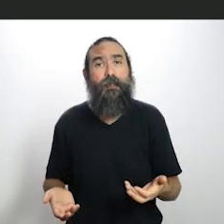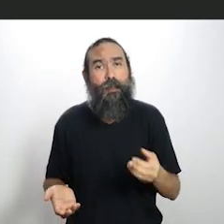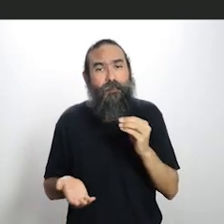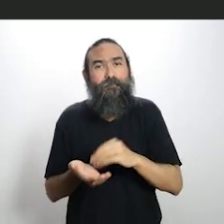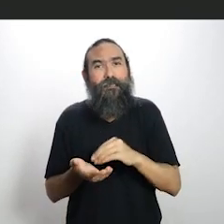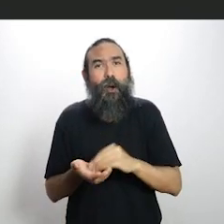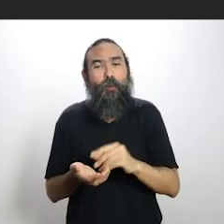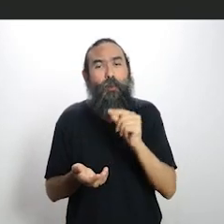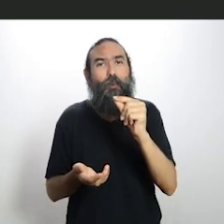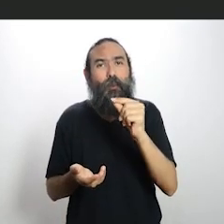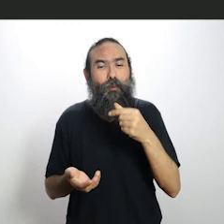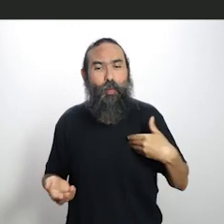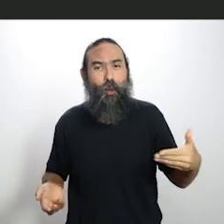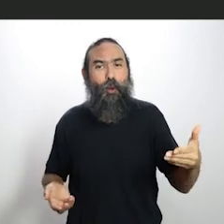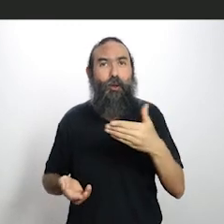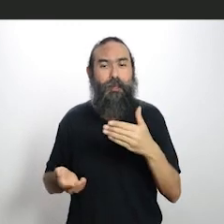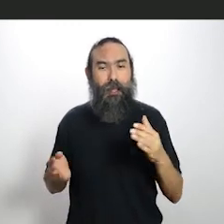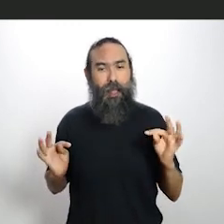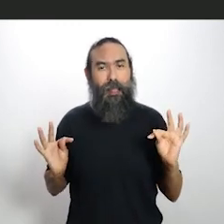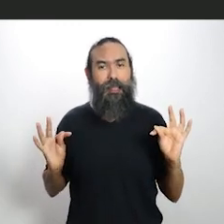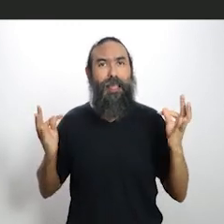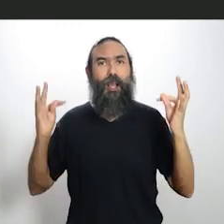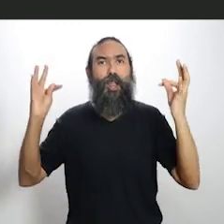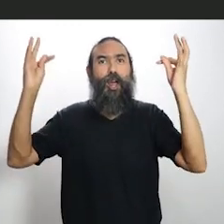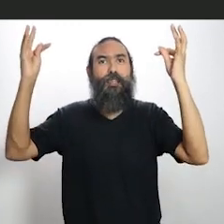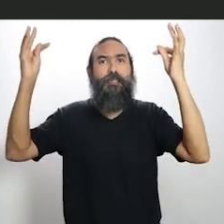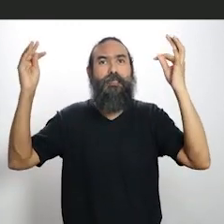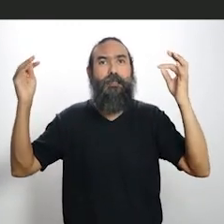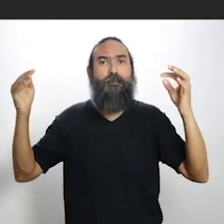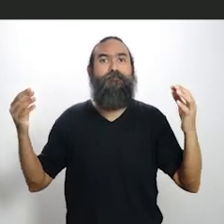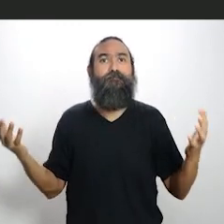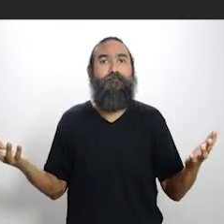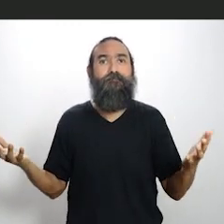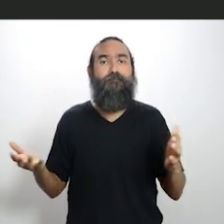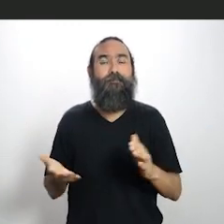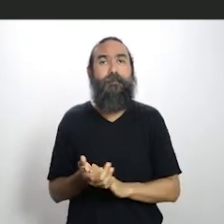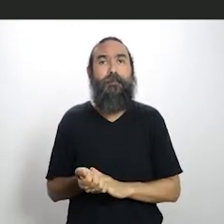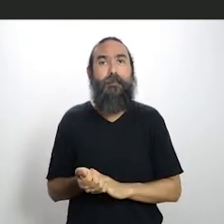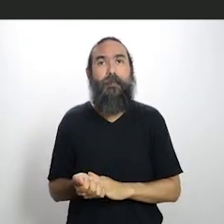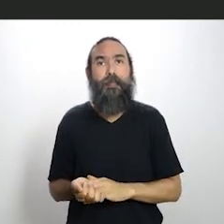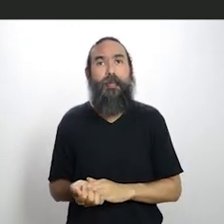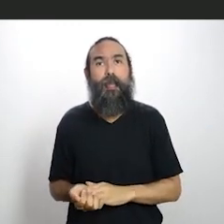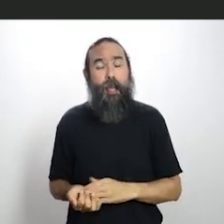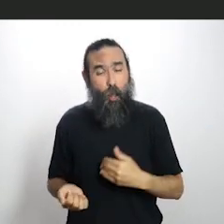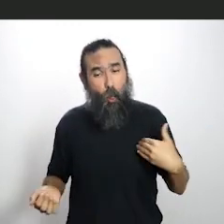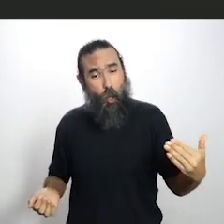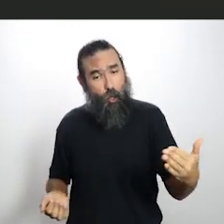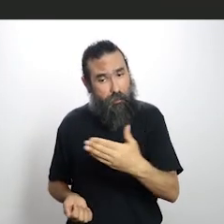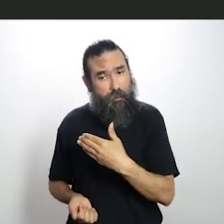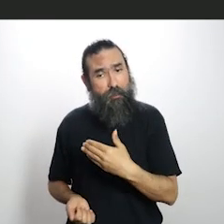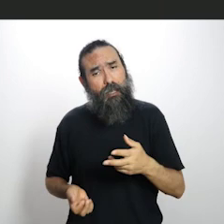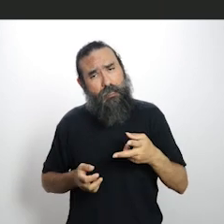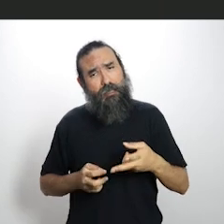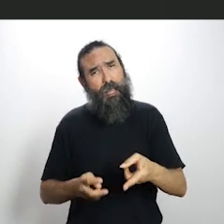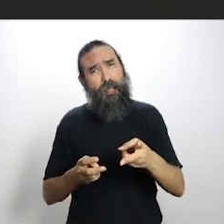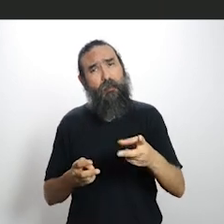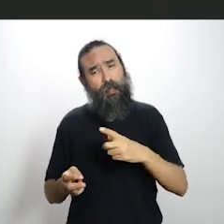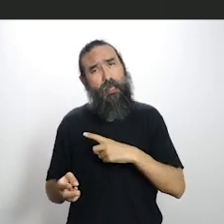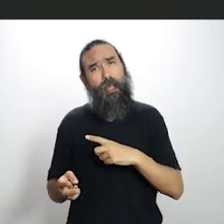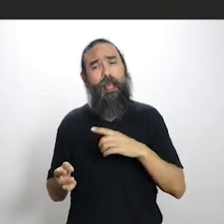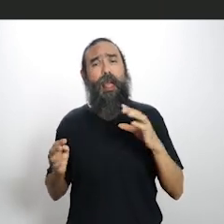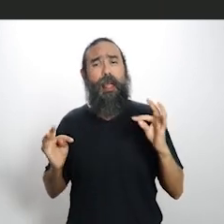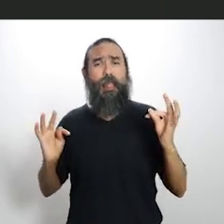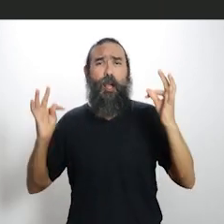mais comunicativo do que o tambor e é muito mais garantido do que qualquer iPhone sabe porque o iPhone ele tem os seus